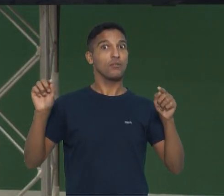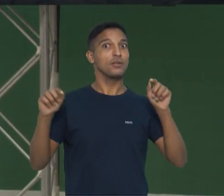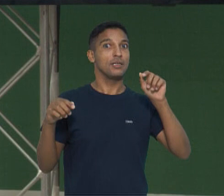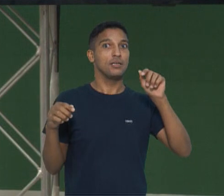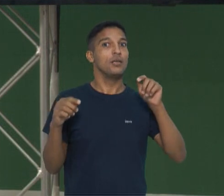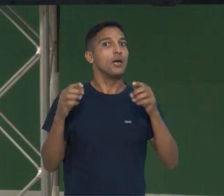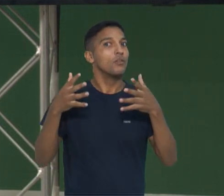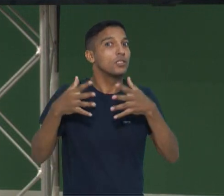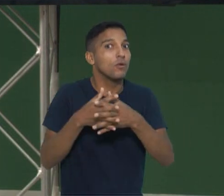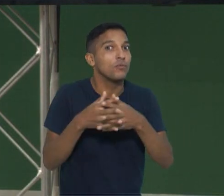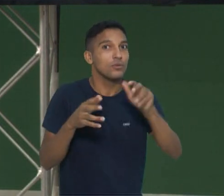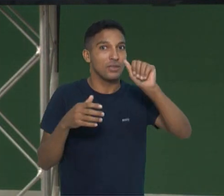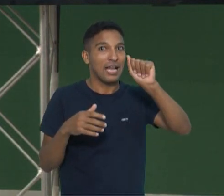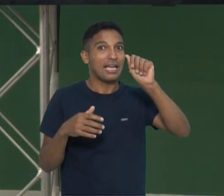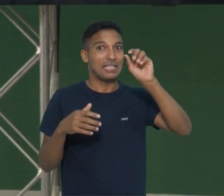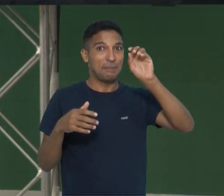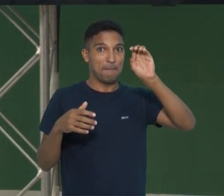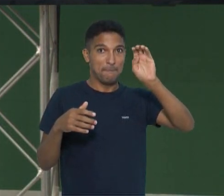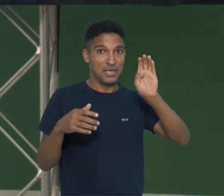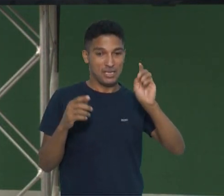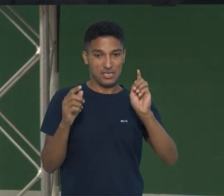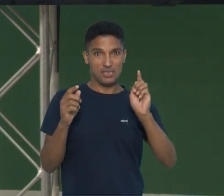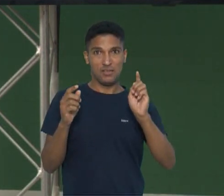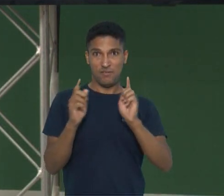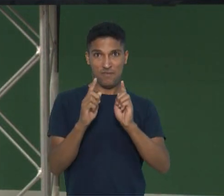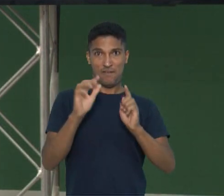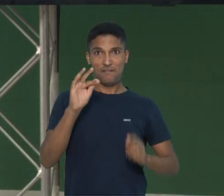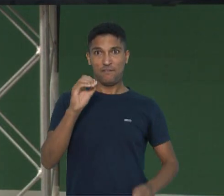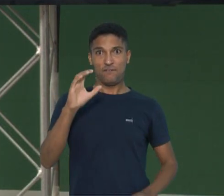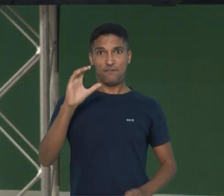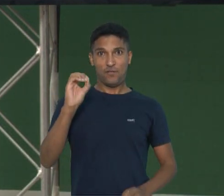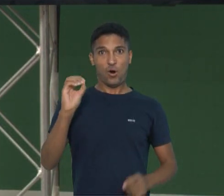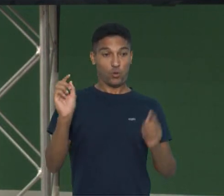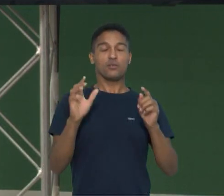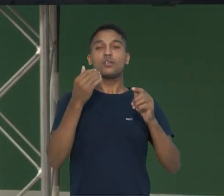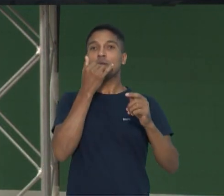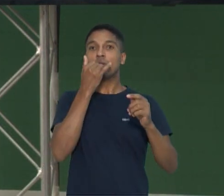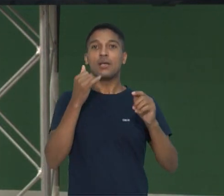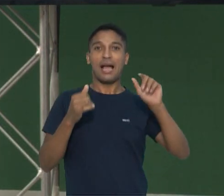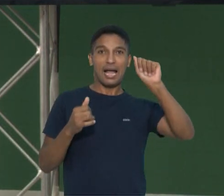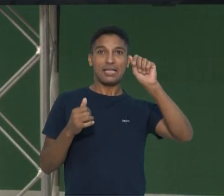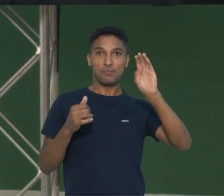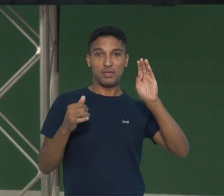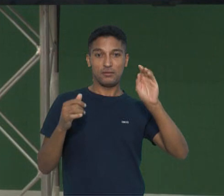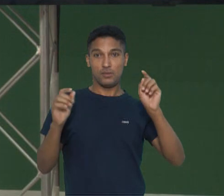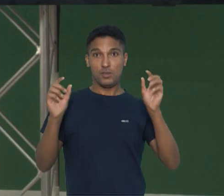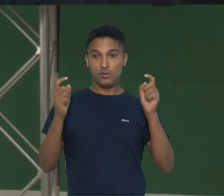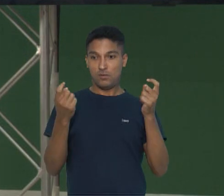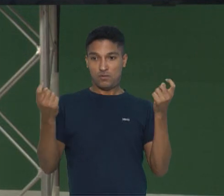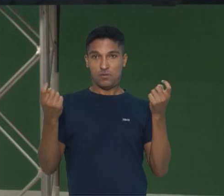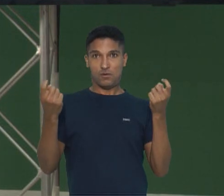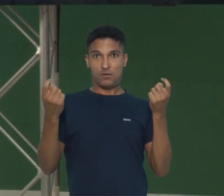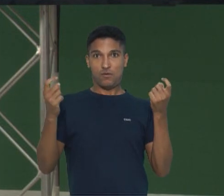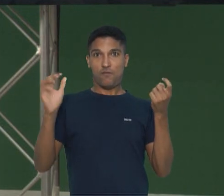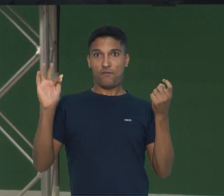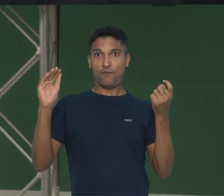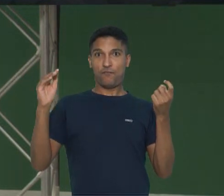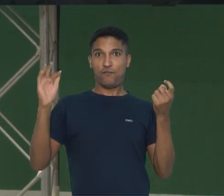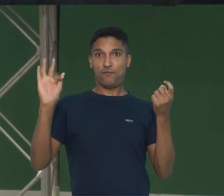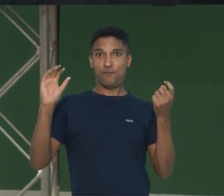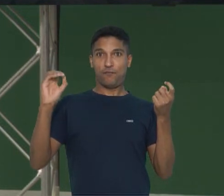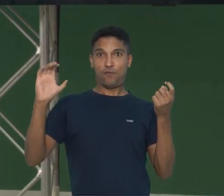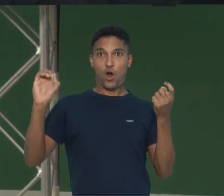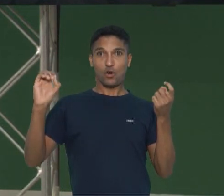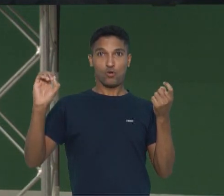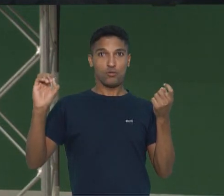B com focos, tá? Cada um deles vai te passar uma informação. Então, o primeiro